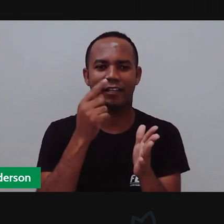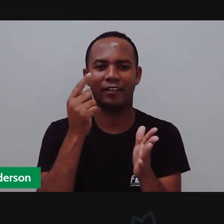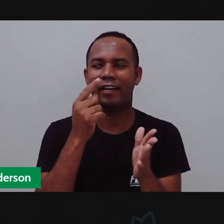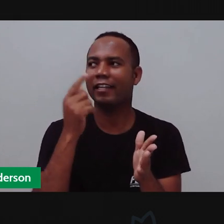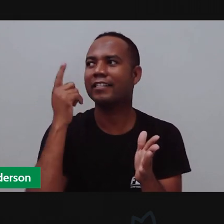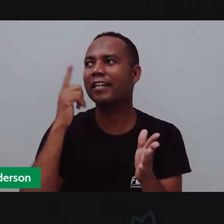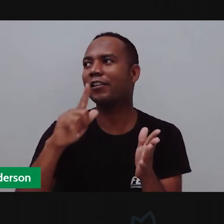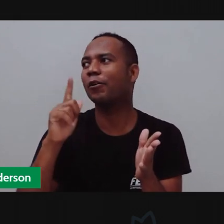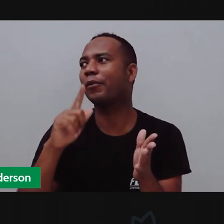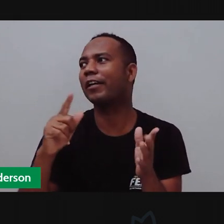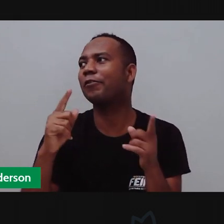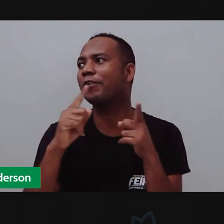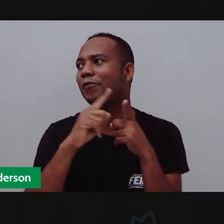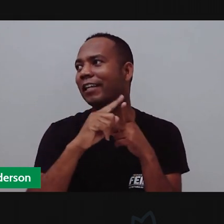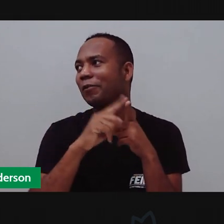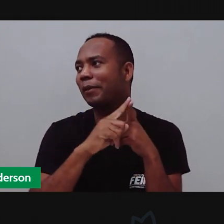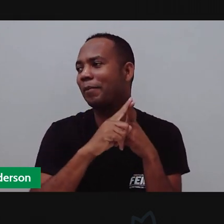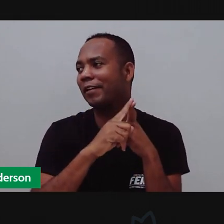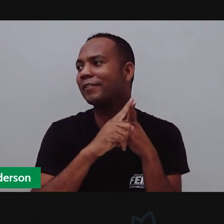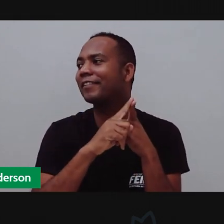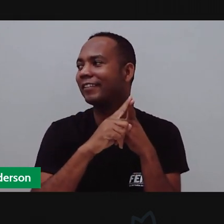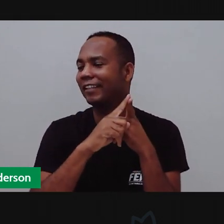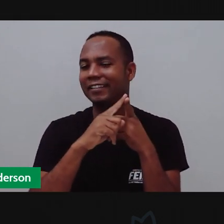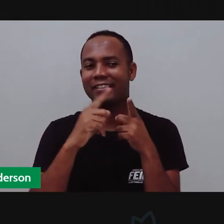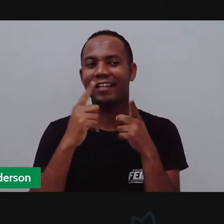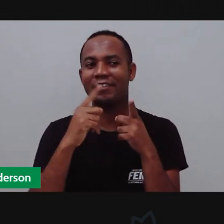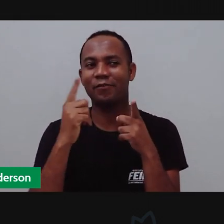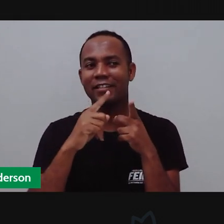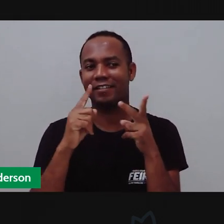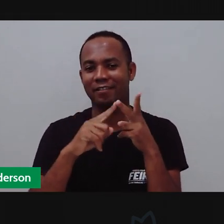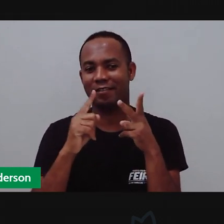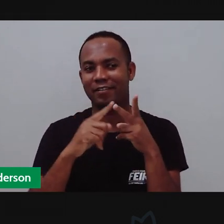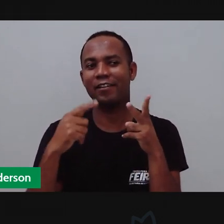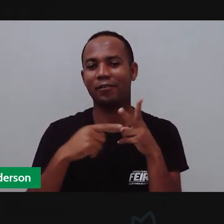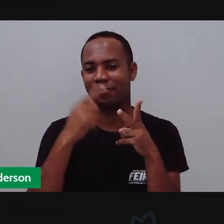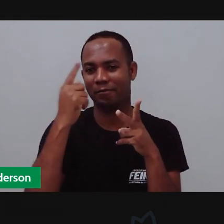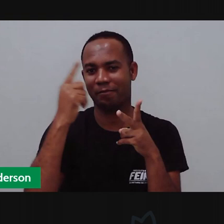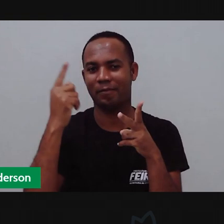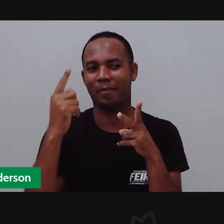E aí, Anderson, você me ajuda? O primeiro, né?